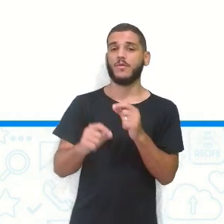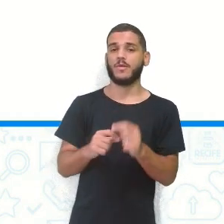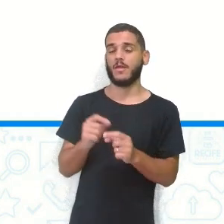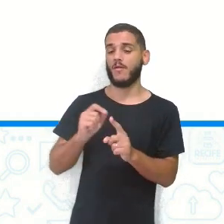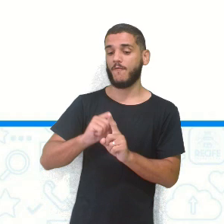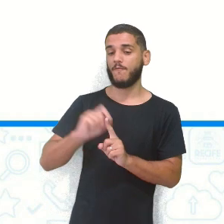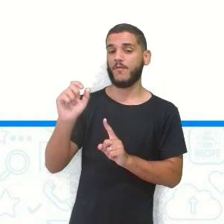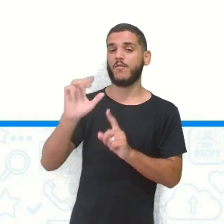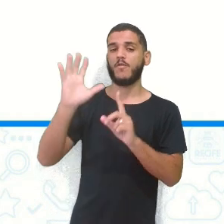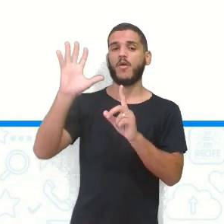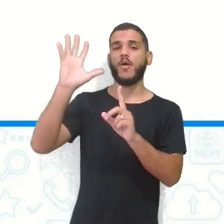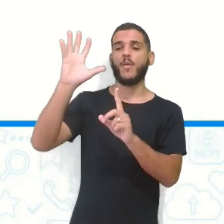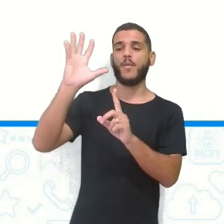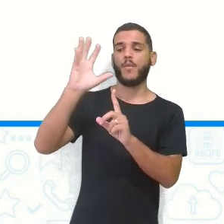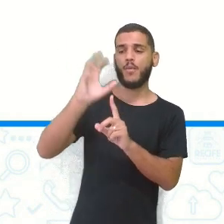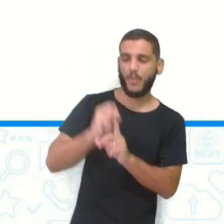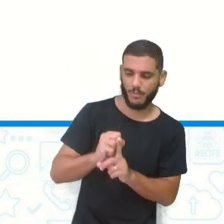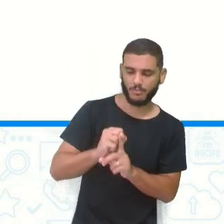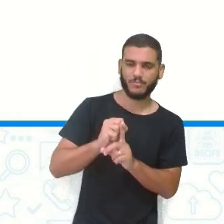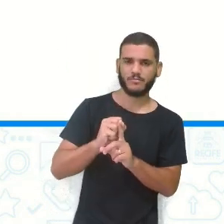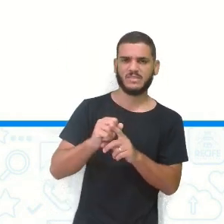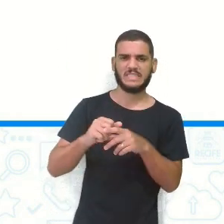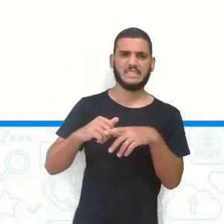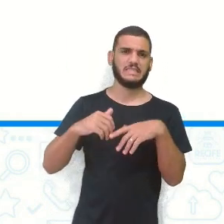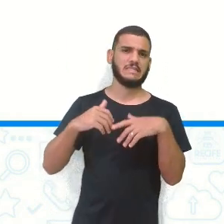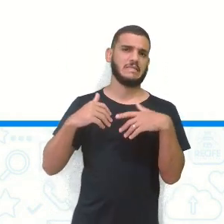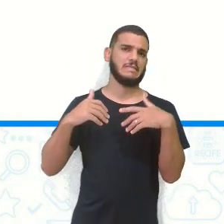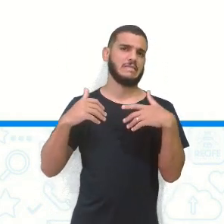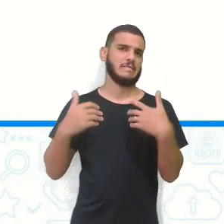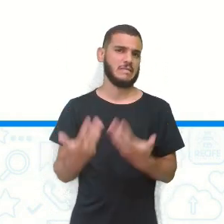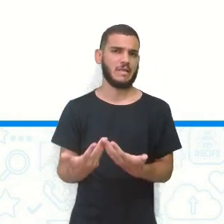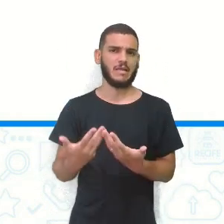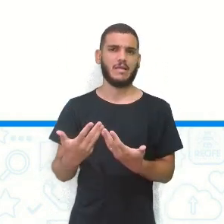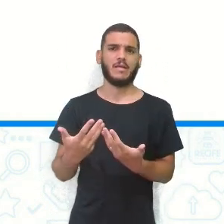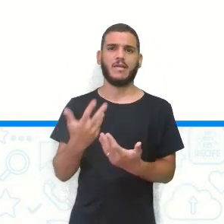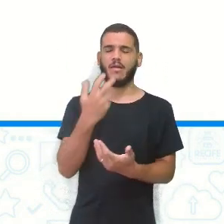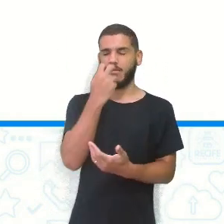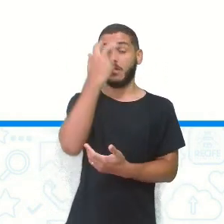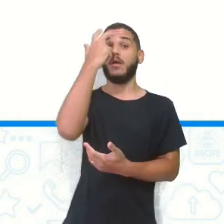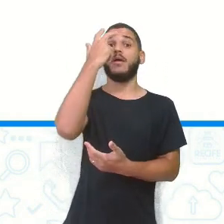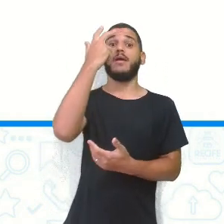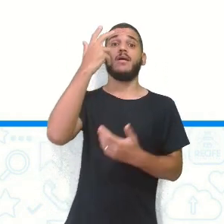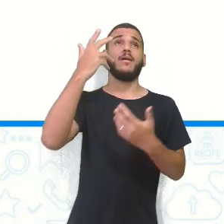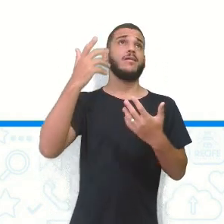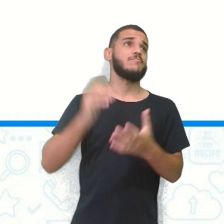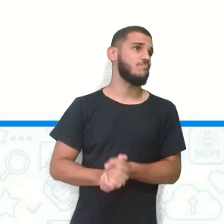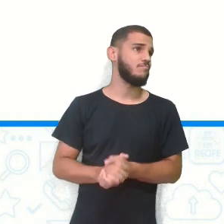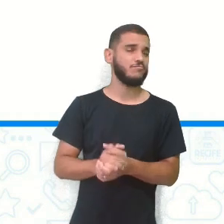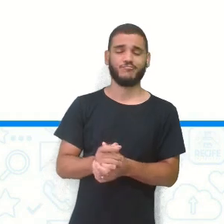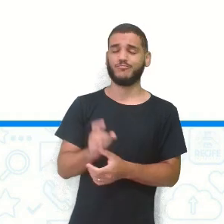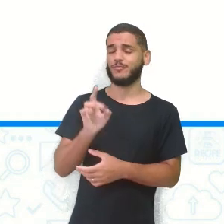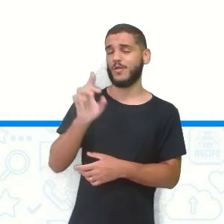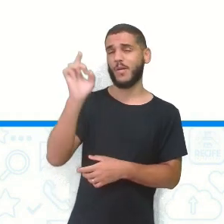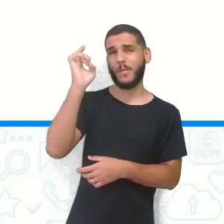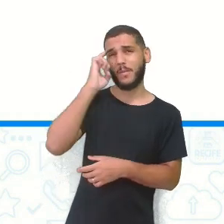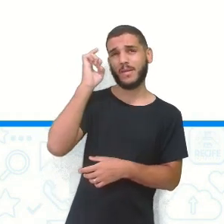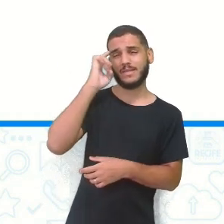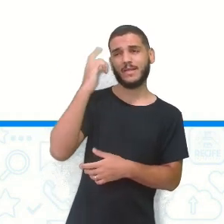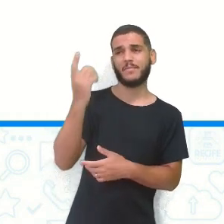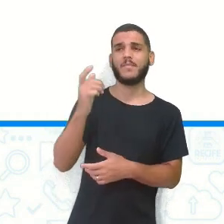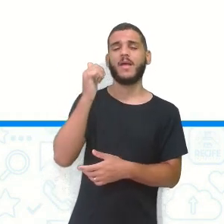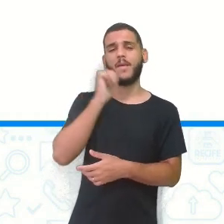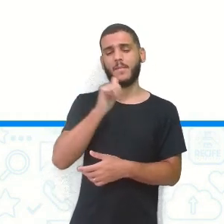se apagou, levando consigo o fogão e a sensação de calor e conforto. Só sobrou a